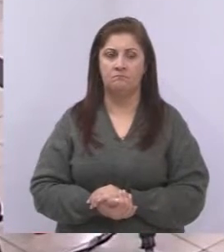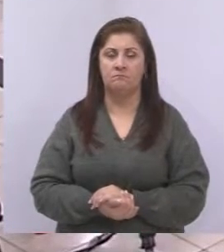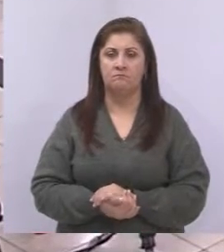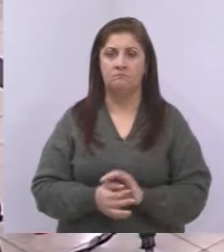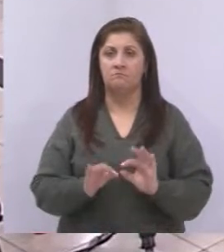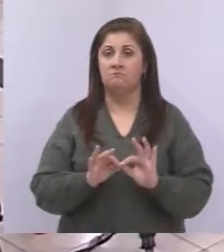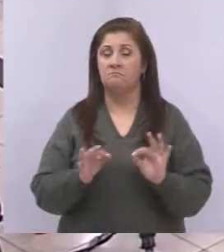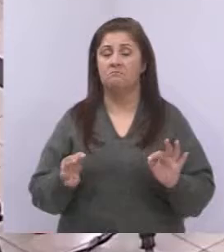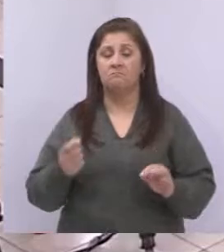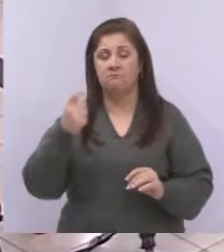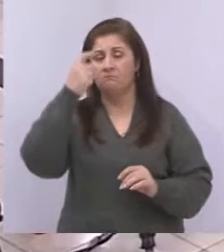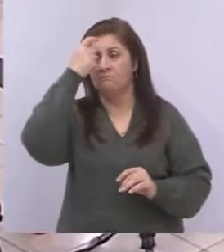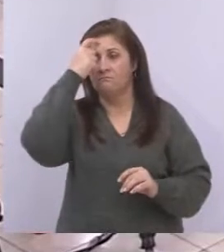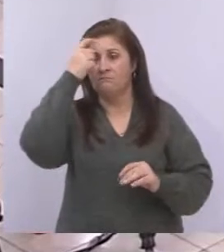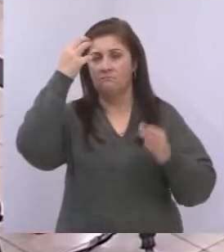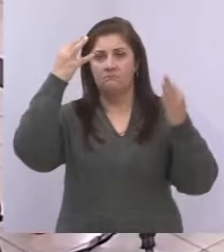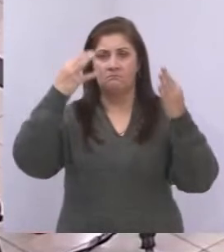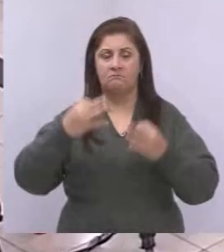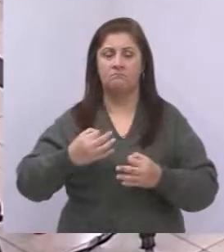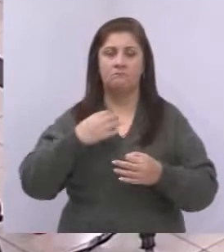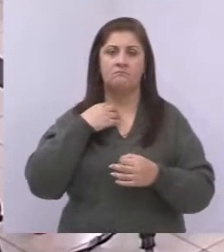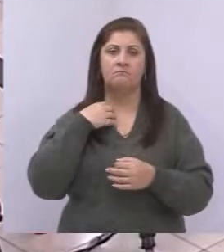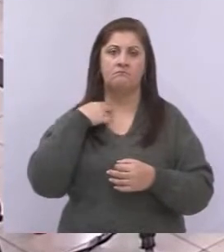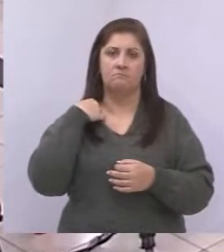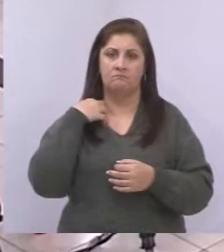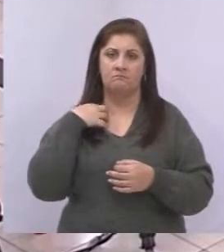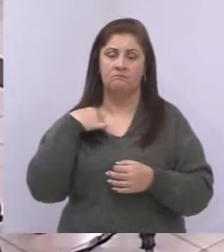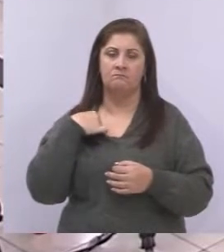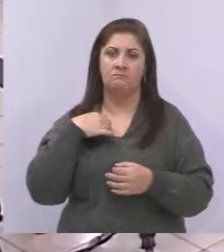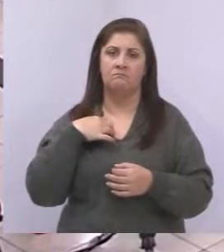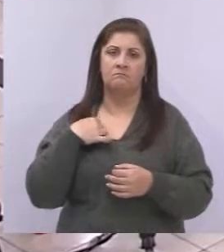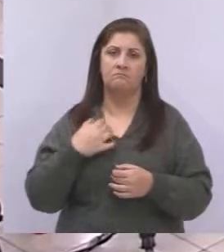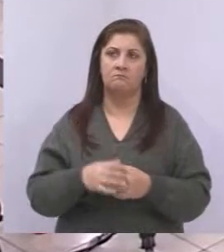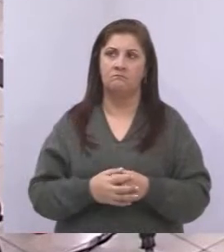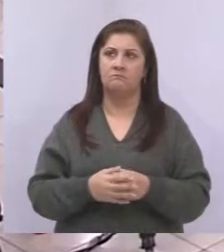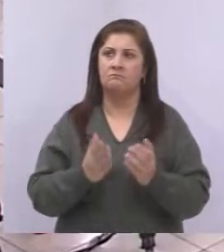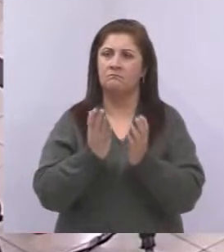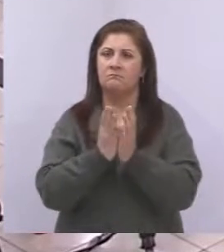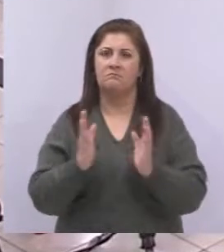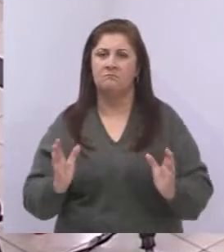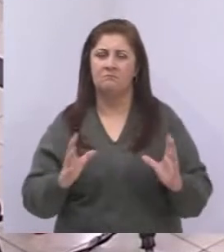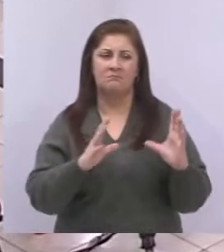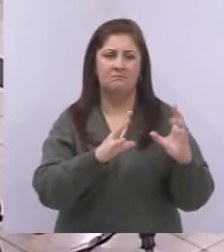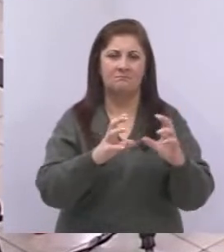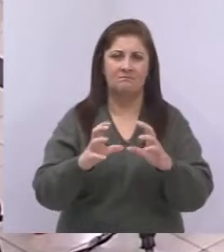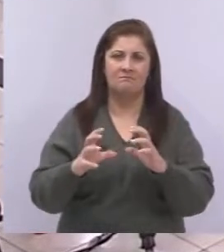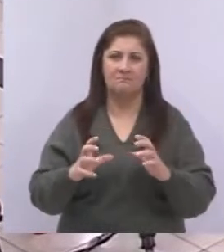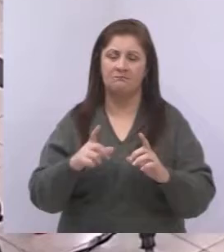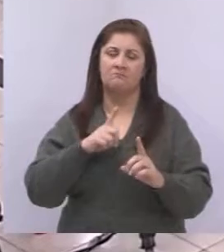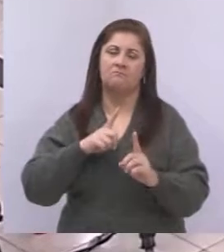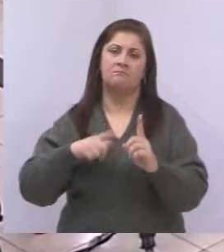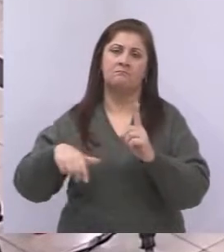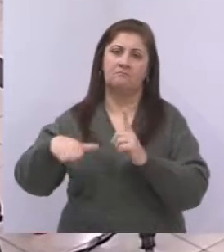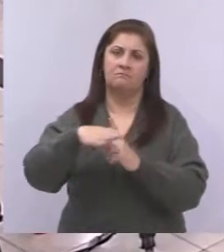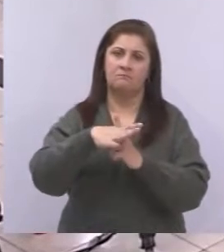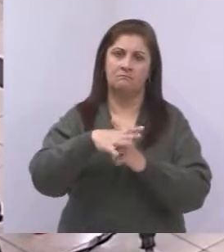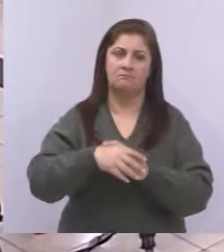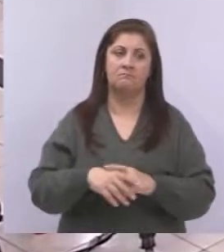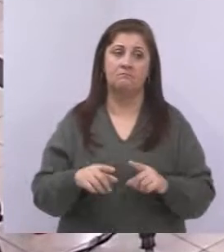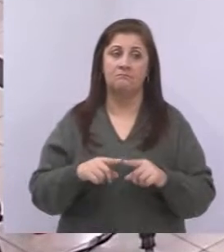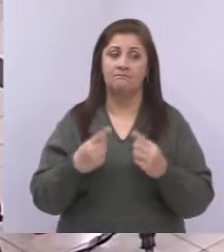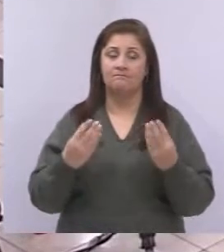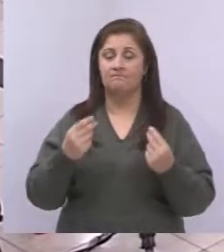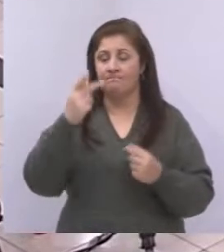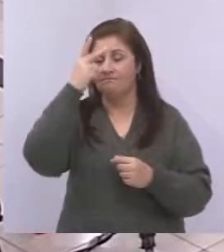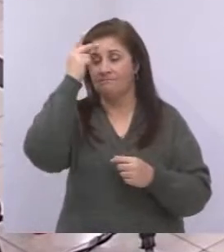Simplesmente o bom senso bastava para a gente dirimir qualquer conflito que existe na sociedade. Mas nem todo mundo